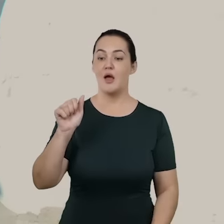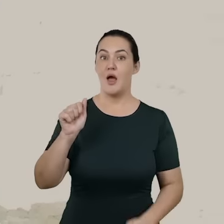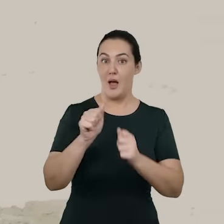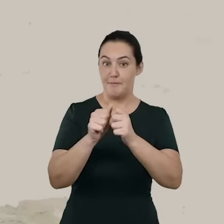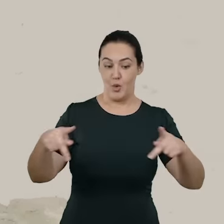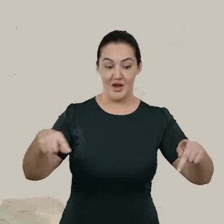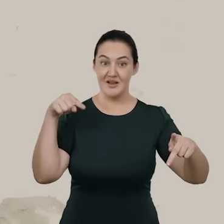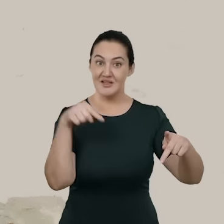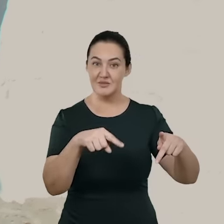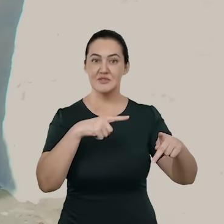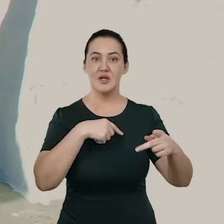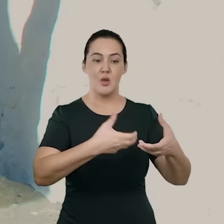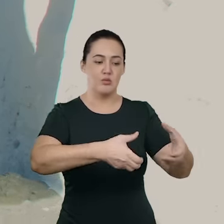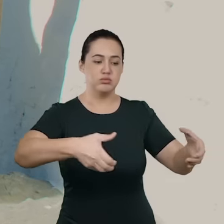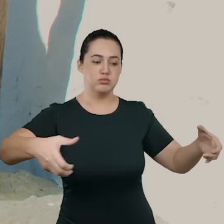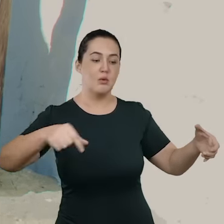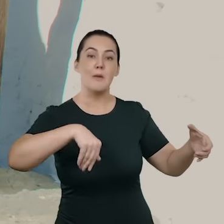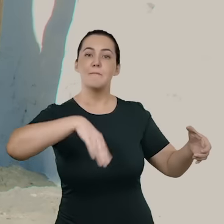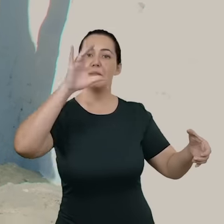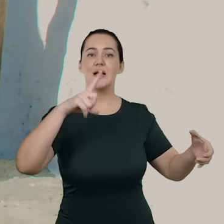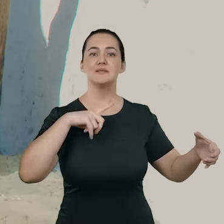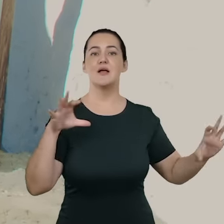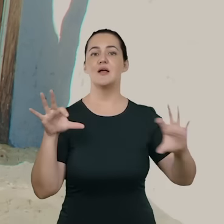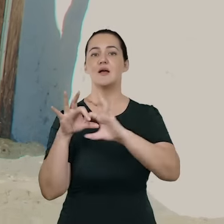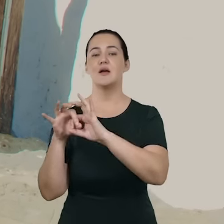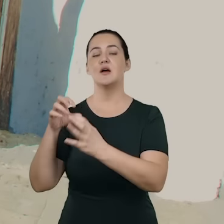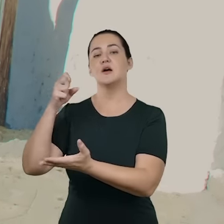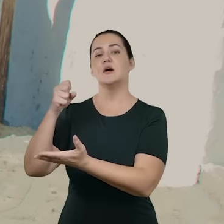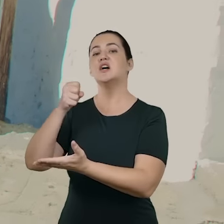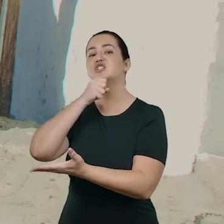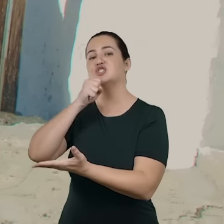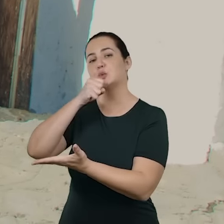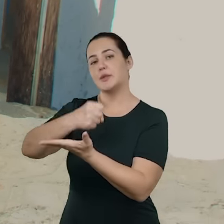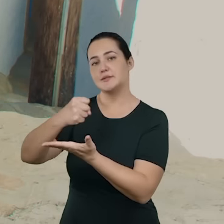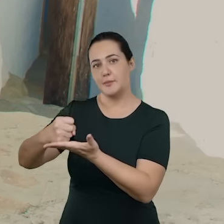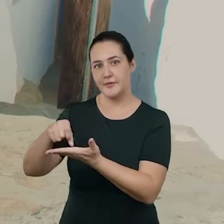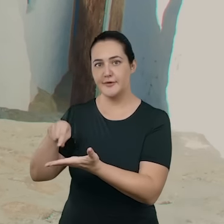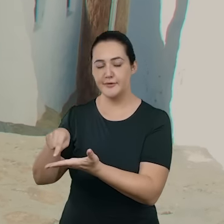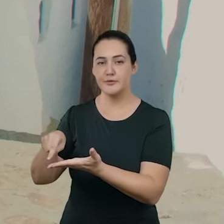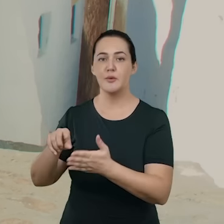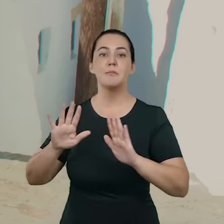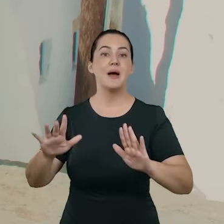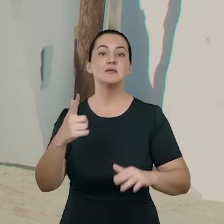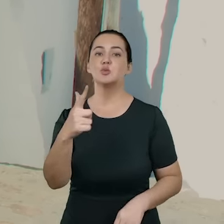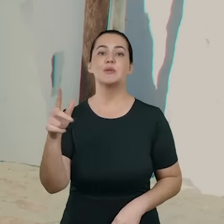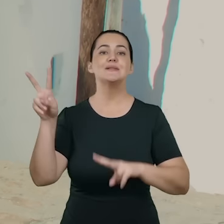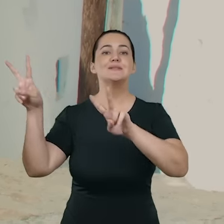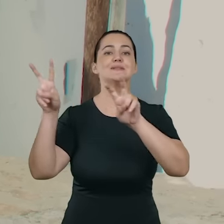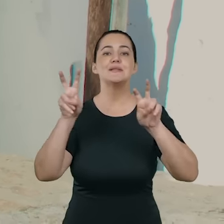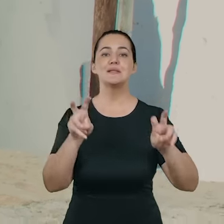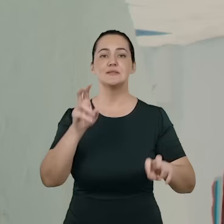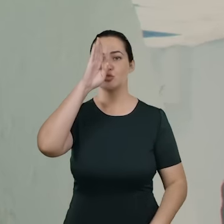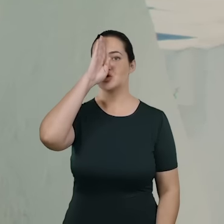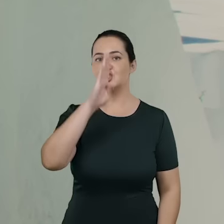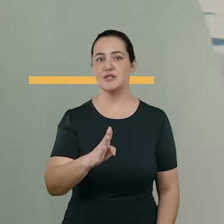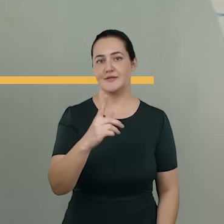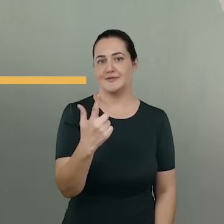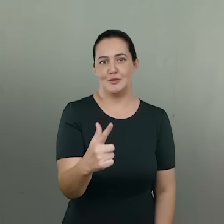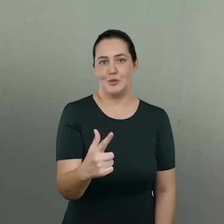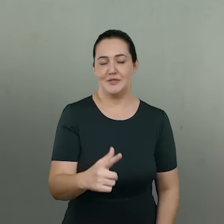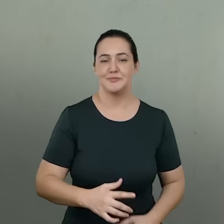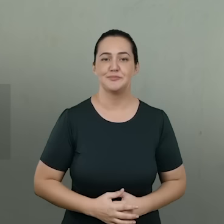que mais menciona o Antigo Testamento. Porém, não há nenhuma citação do Antigo Testamento. Calma